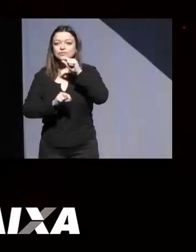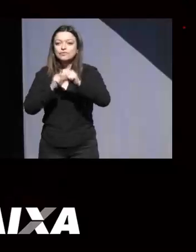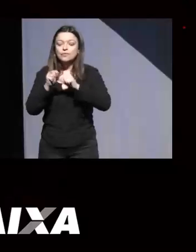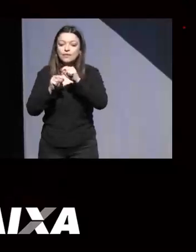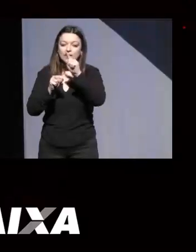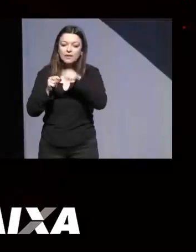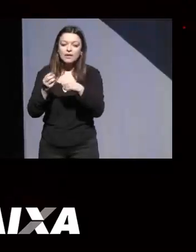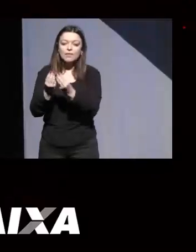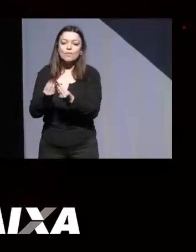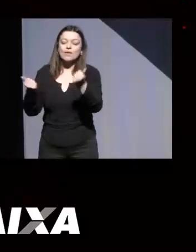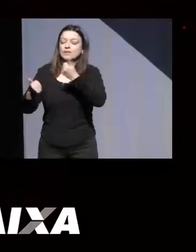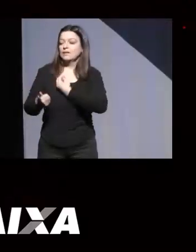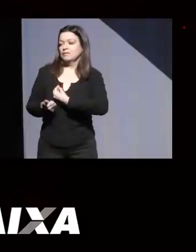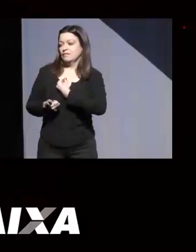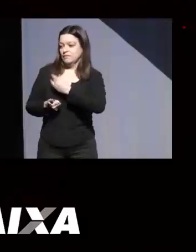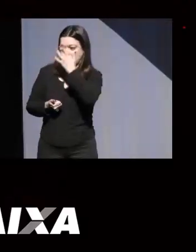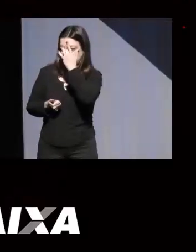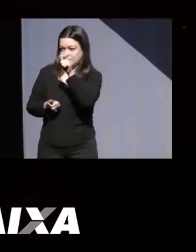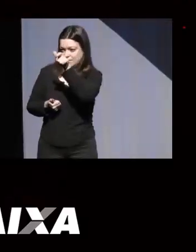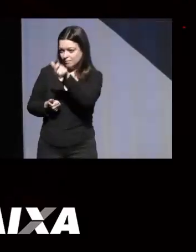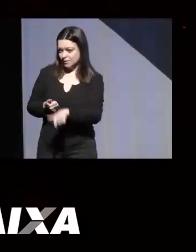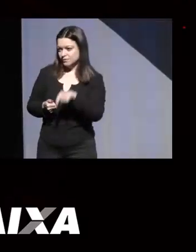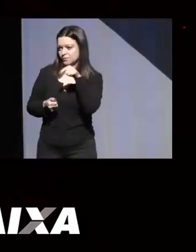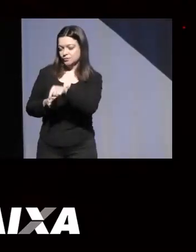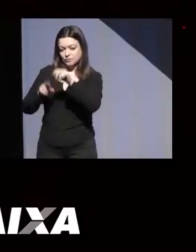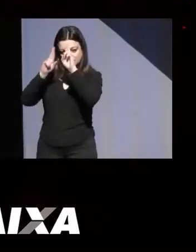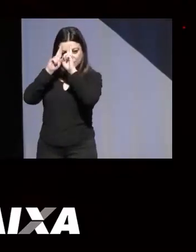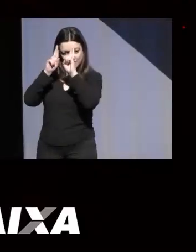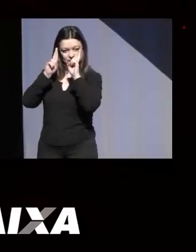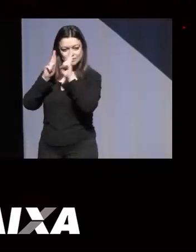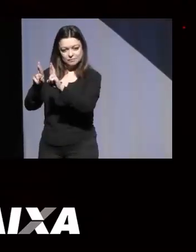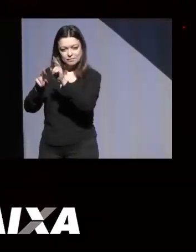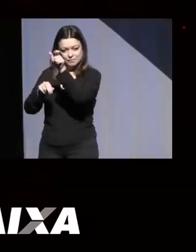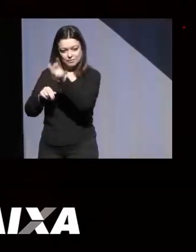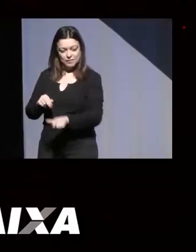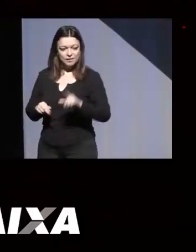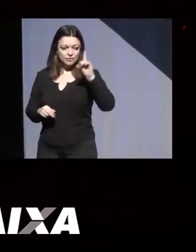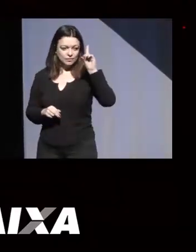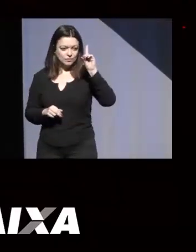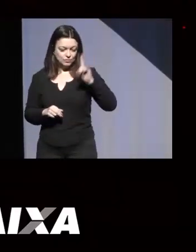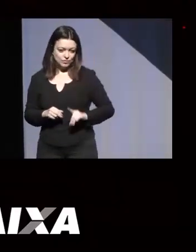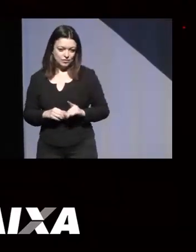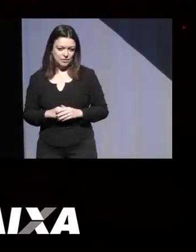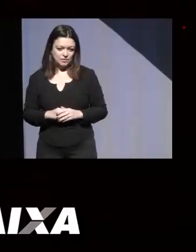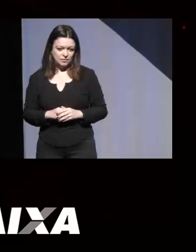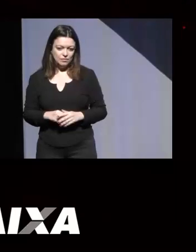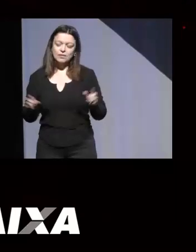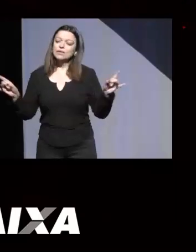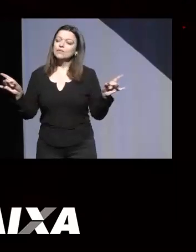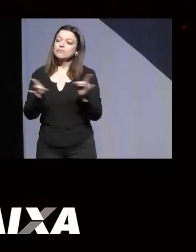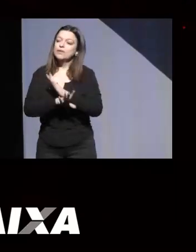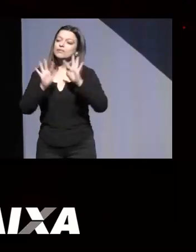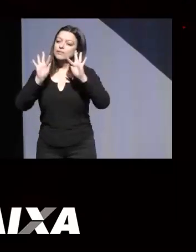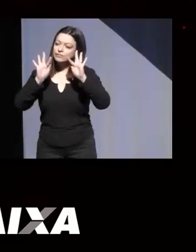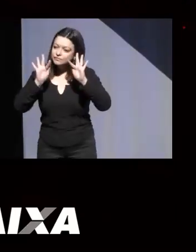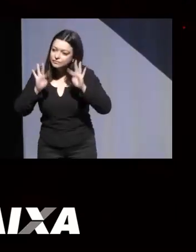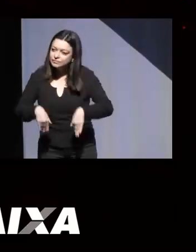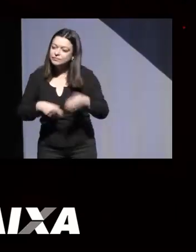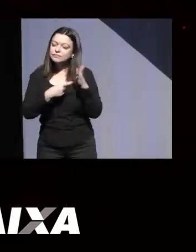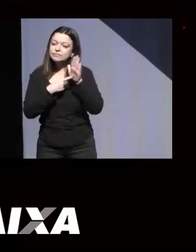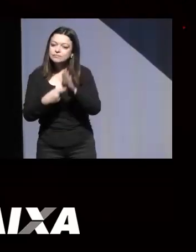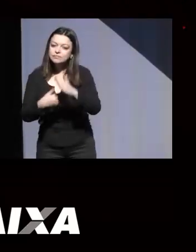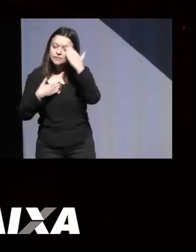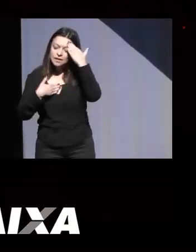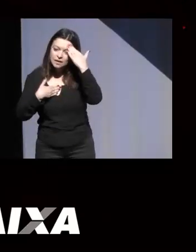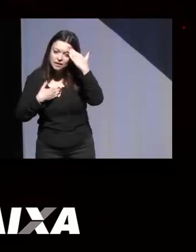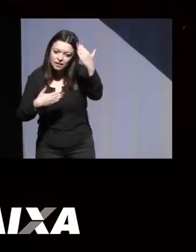contribuinte, impositiva do respeito aos seus direitos. Então, com isso, eu encerro a minha exposição, agradeço a atenção, peço desculpa